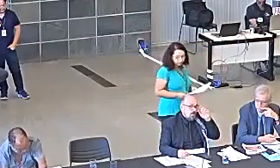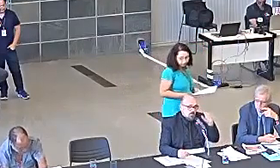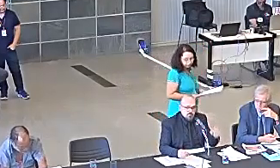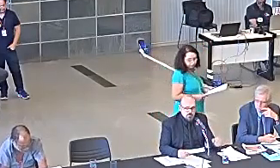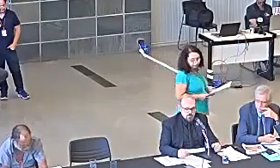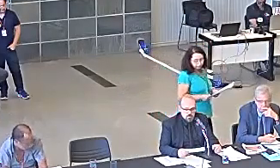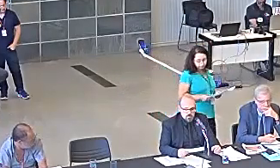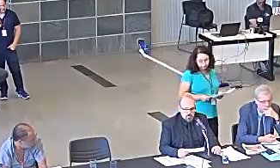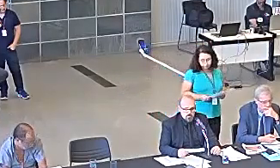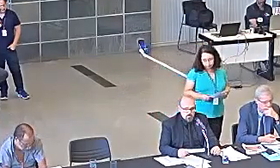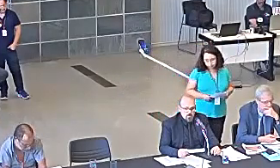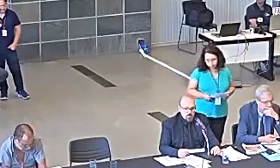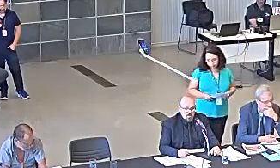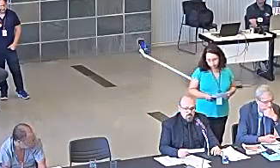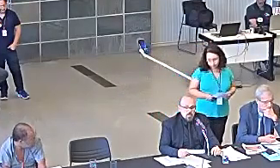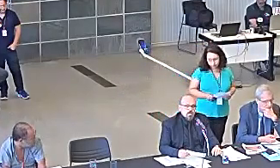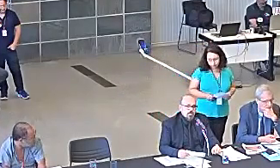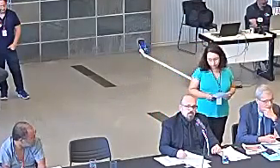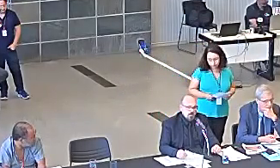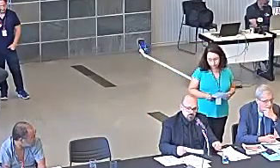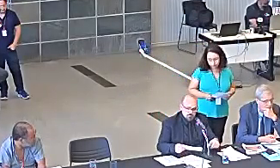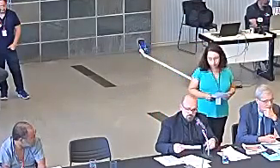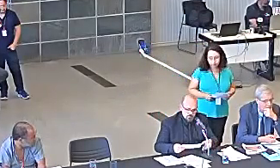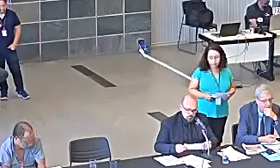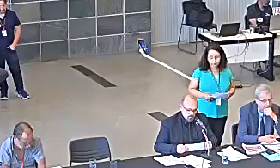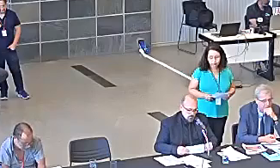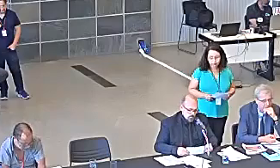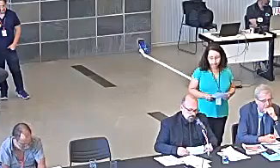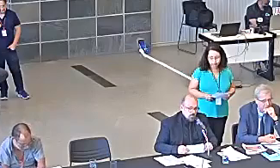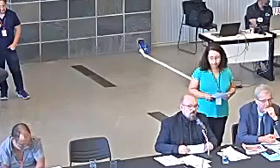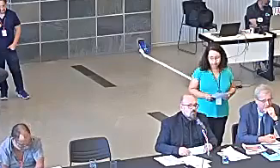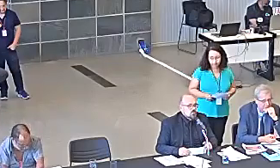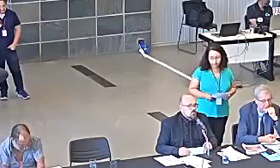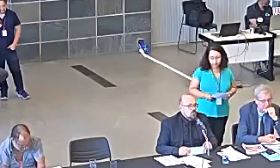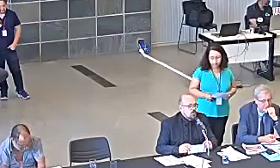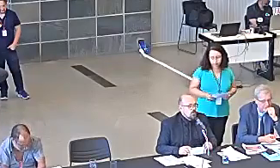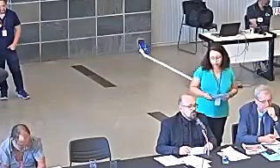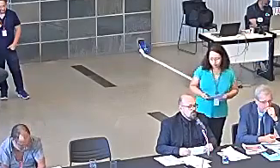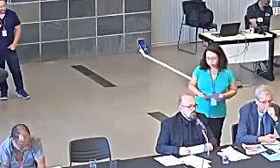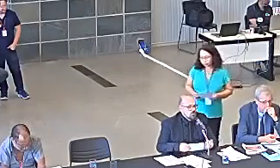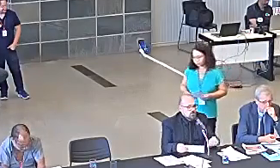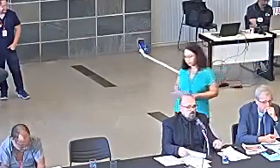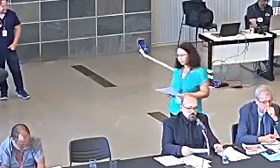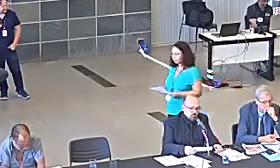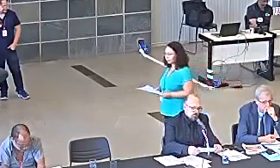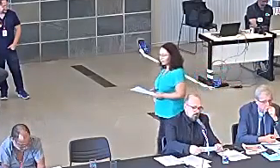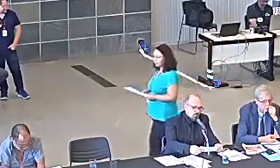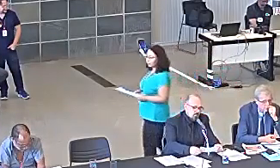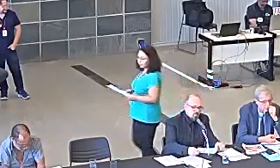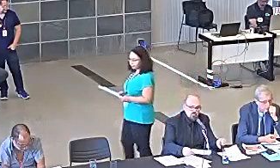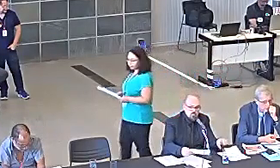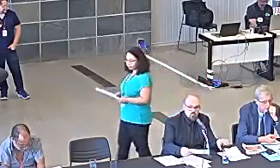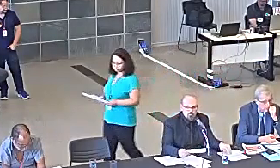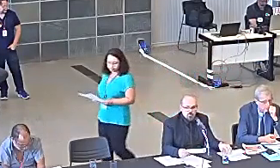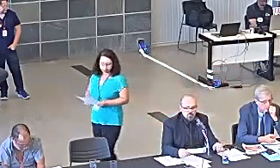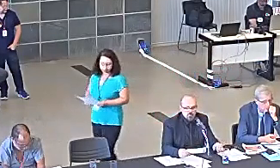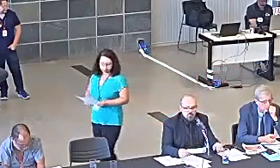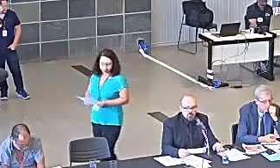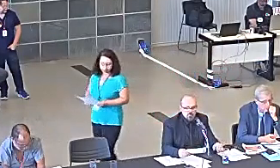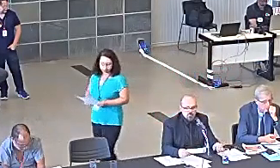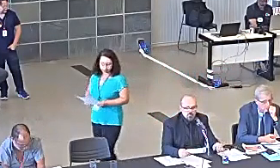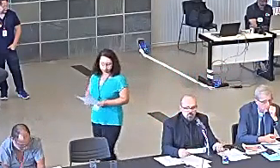palavra agora para uma guerreira que tem uma história de luta a pessoa